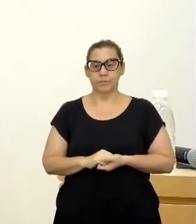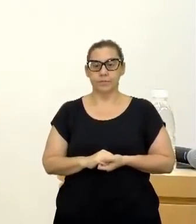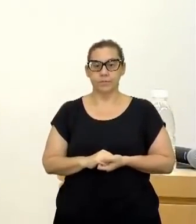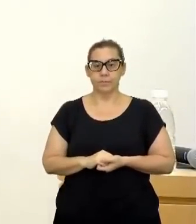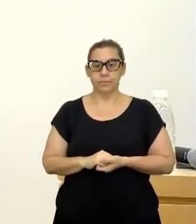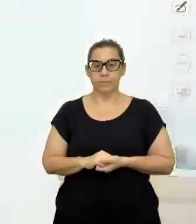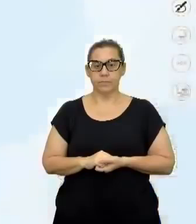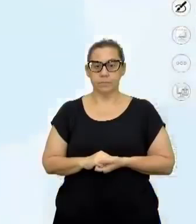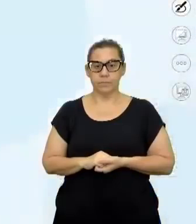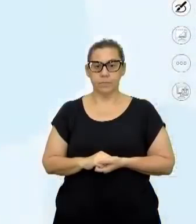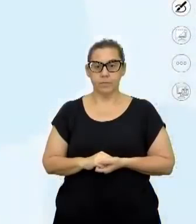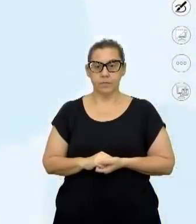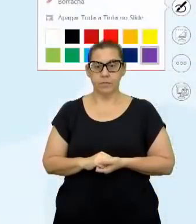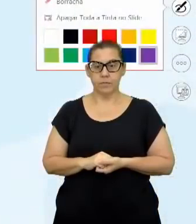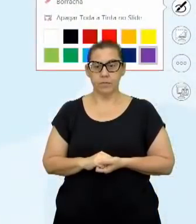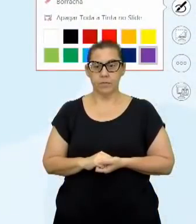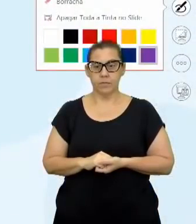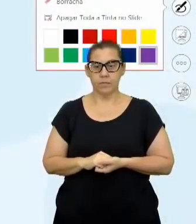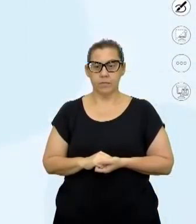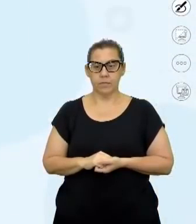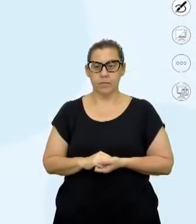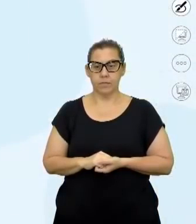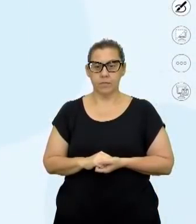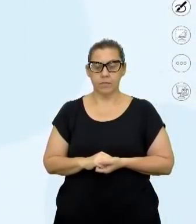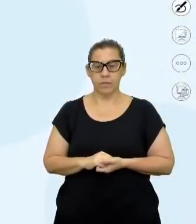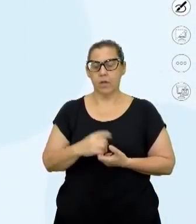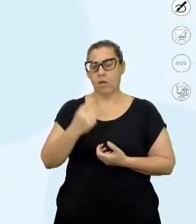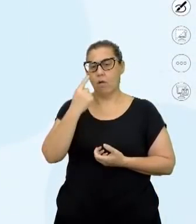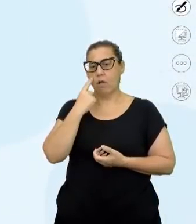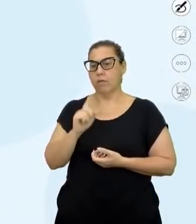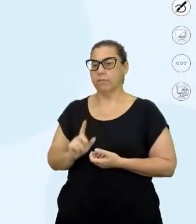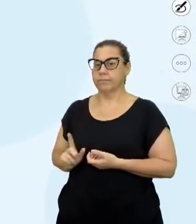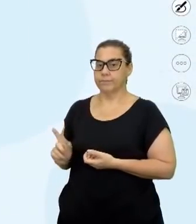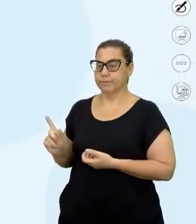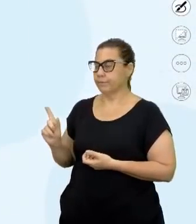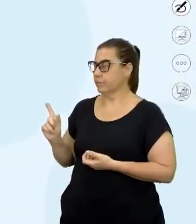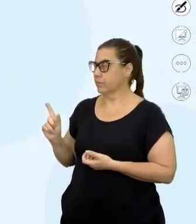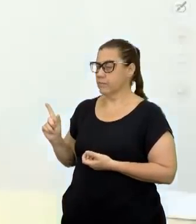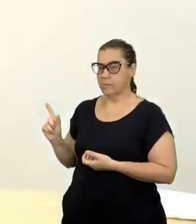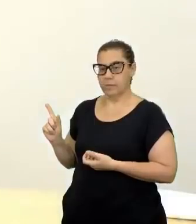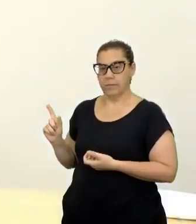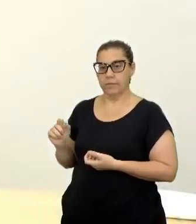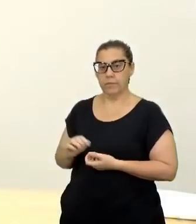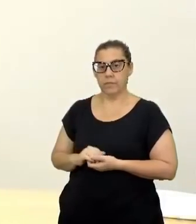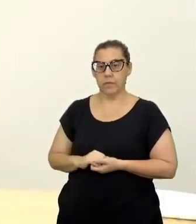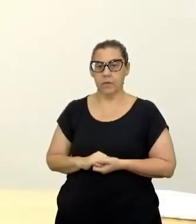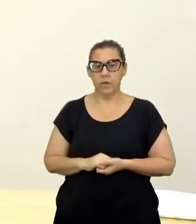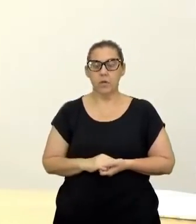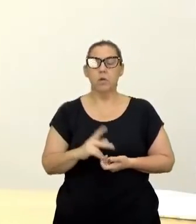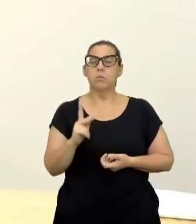pôr as animações aqui, porque essa é um pouquinho mais difícil. Ó, vamos lá. Verdade, né? Conteúdo delicado. Professora Girlane falando aqui que esse conteúdo